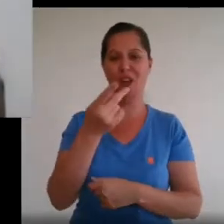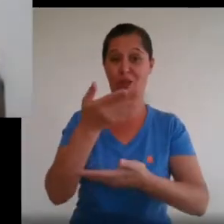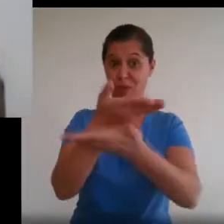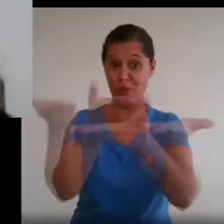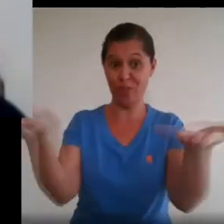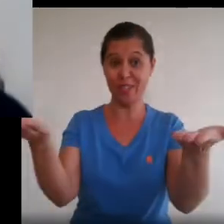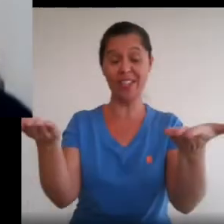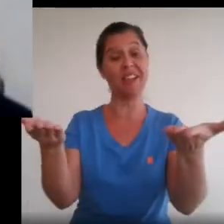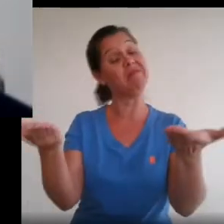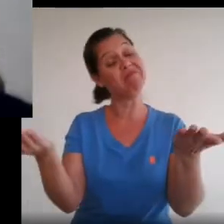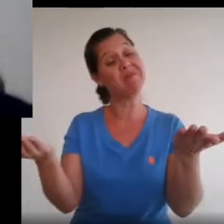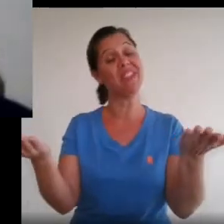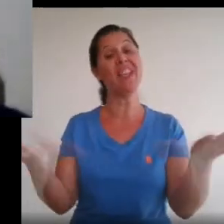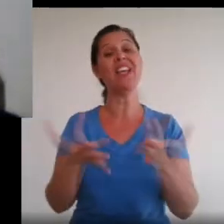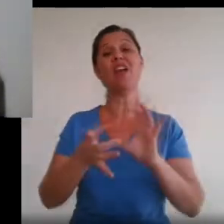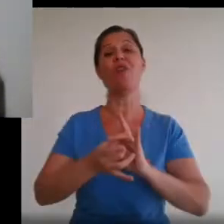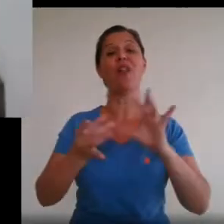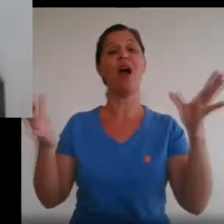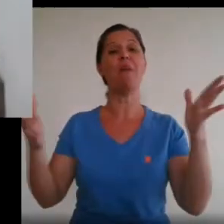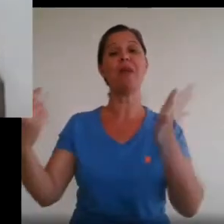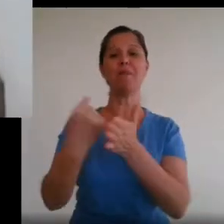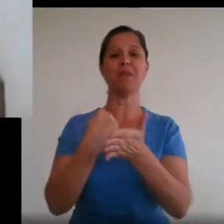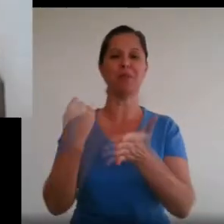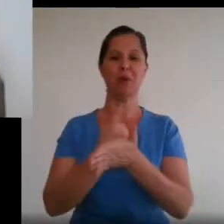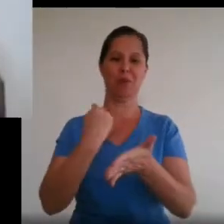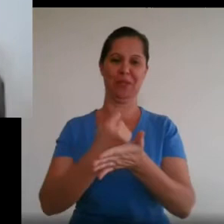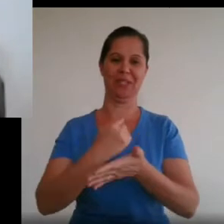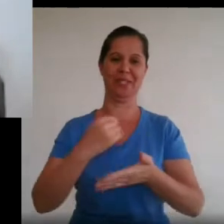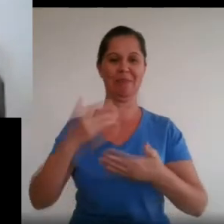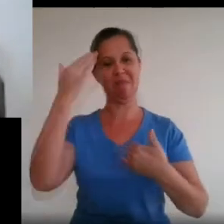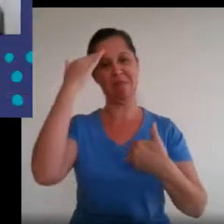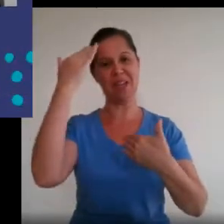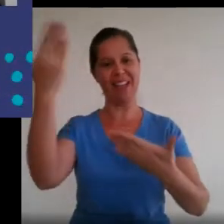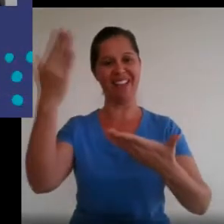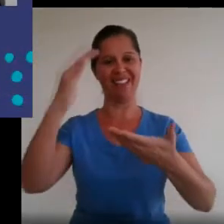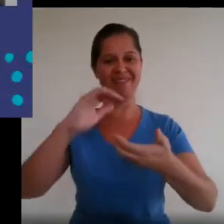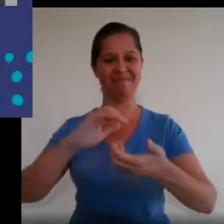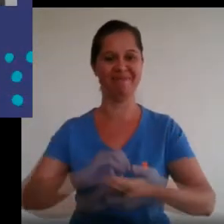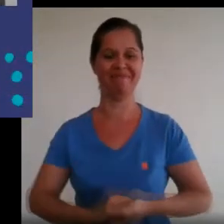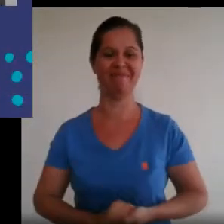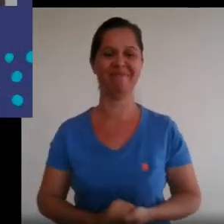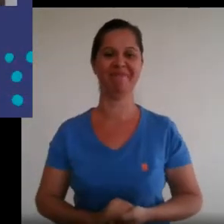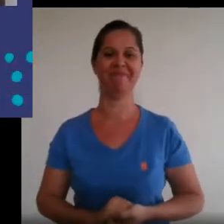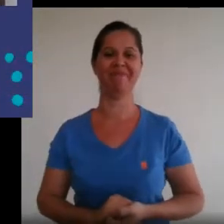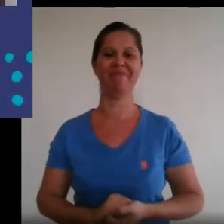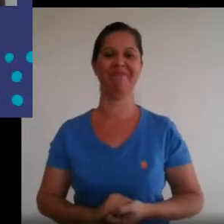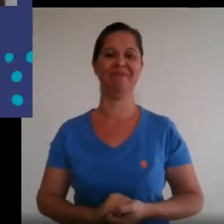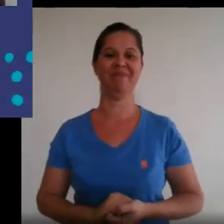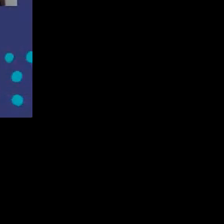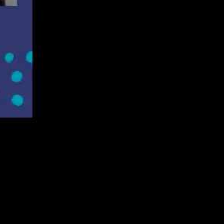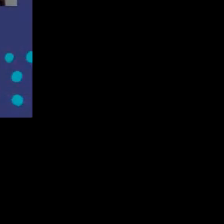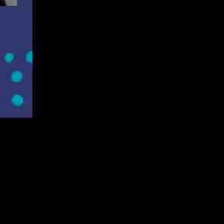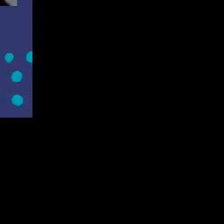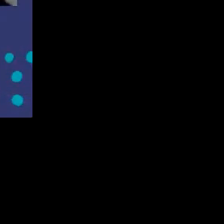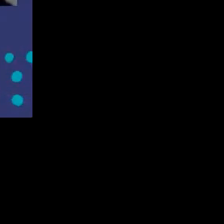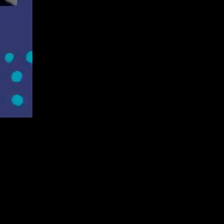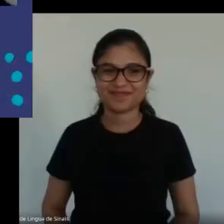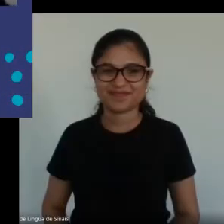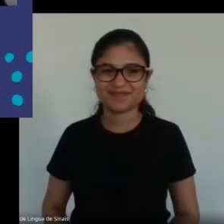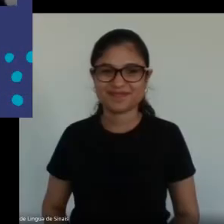com vocês, e aí vou abrir para perguntas. Obrigada, gente.